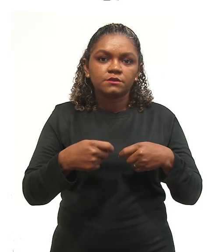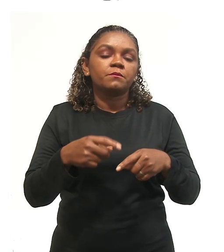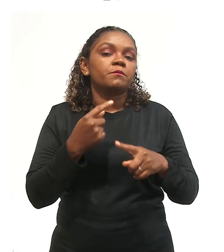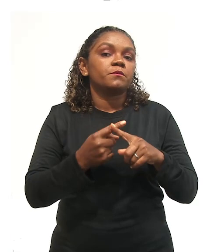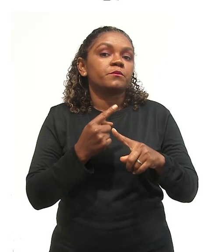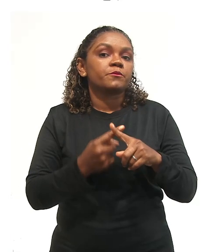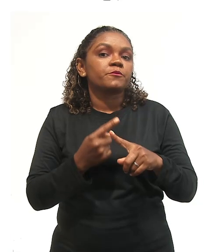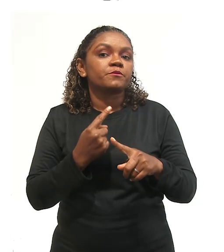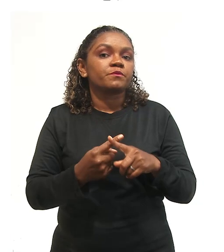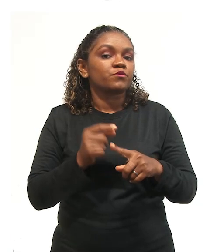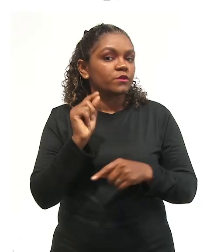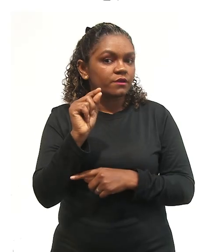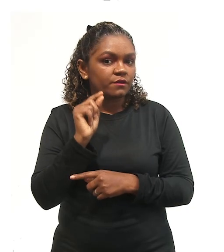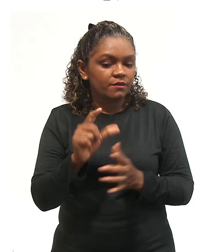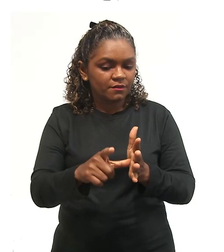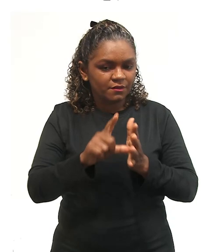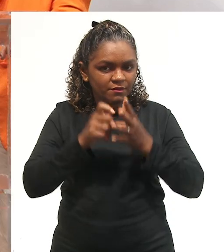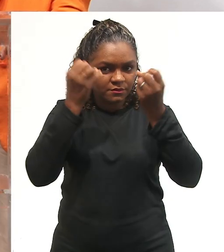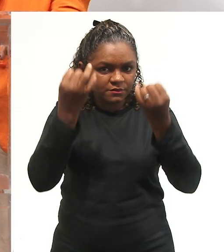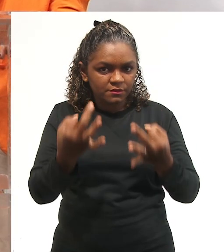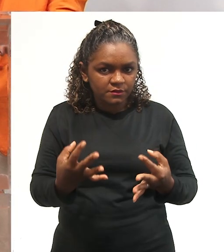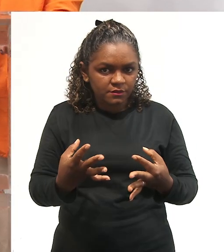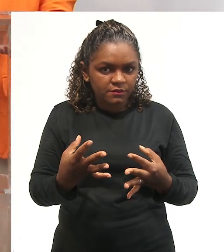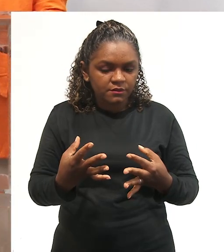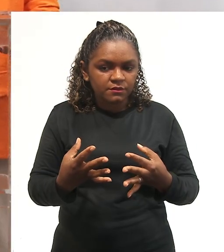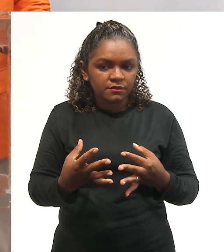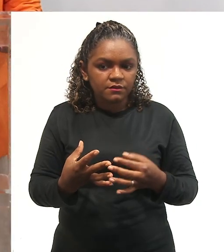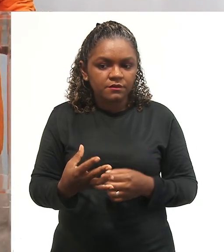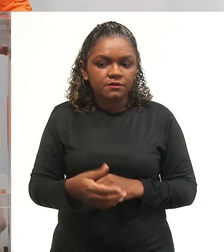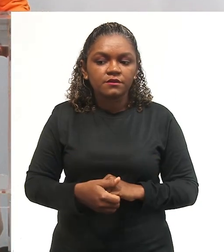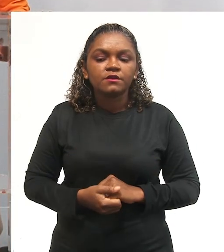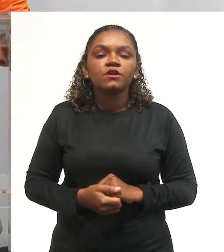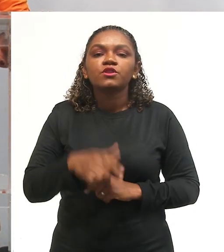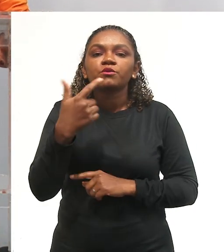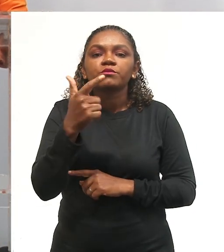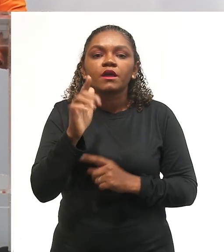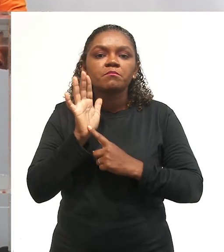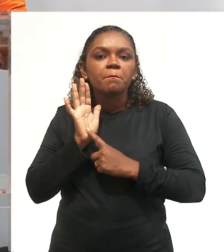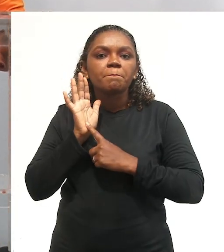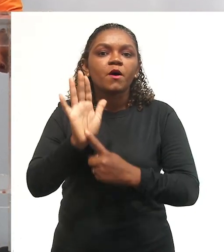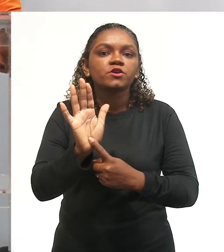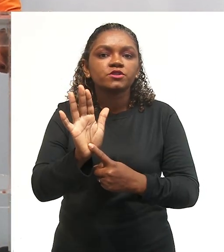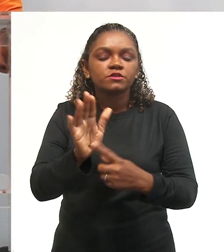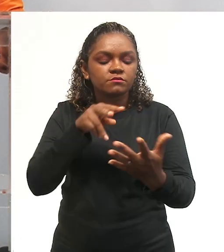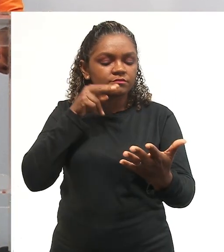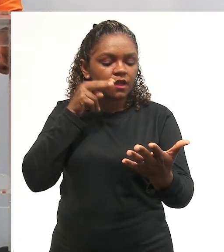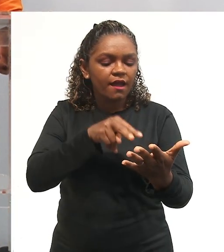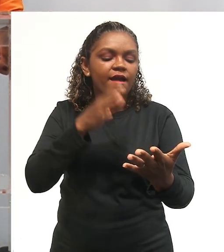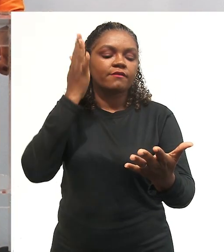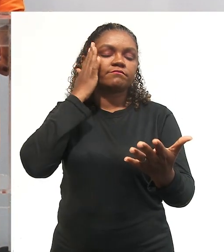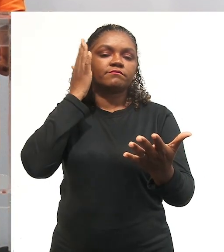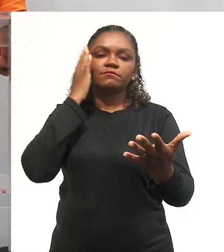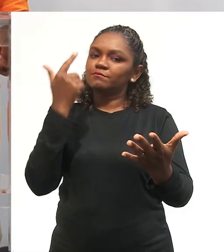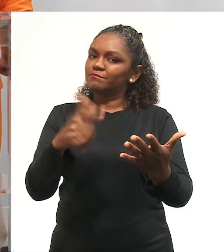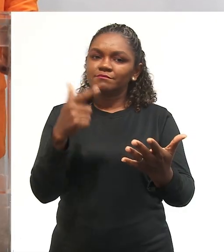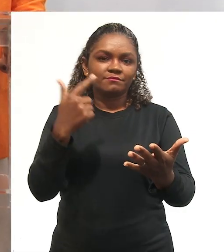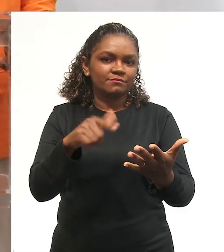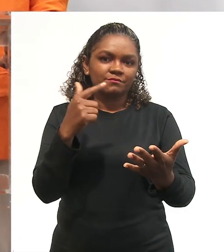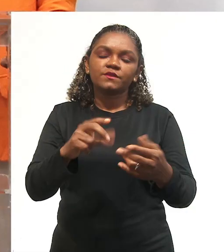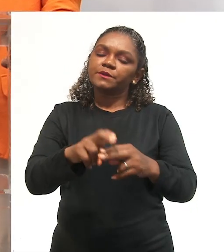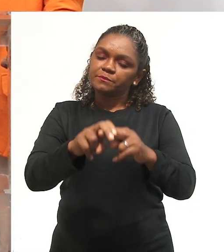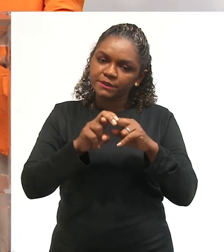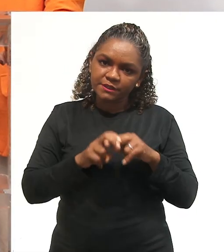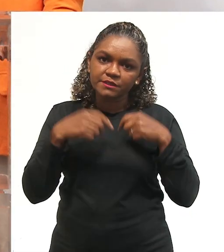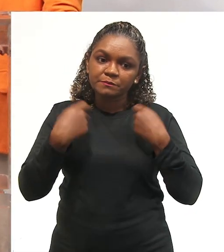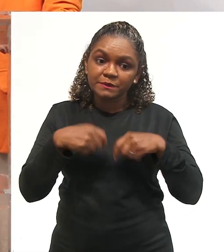atenção. Como eu mencionei ainda há pouco, não vem explícita determinadas taxas no